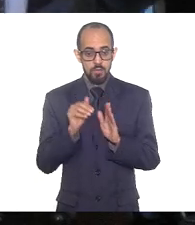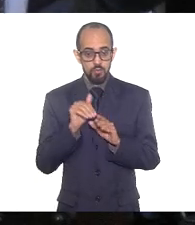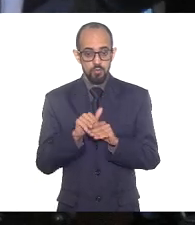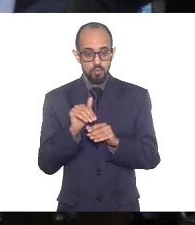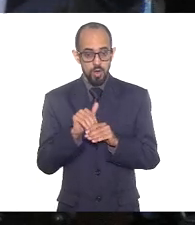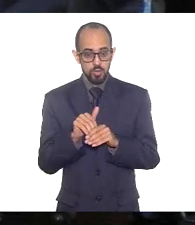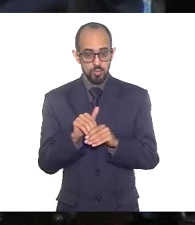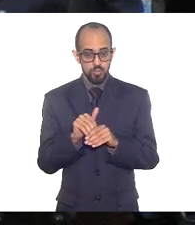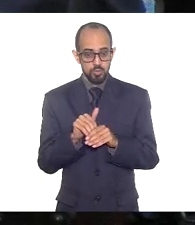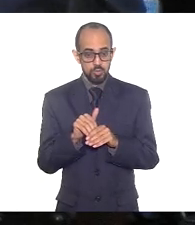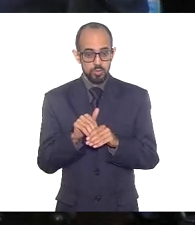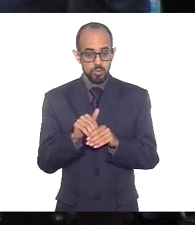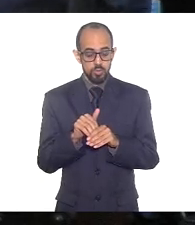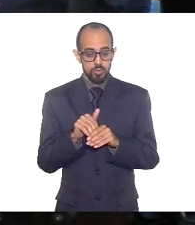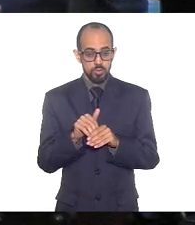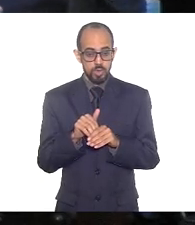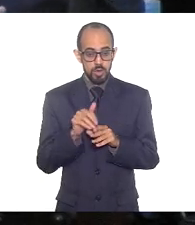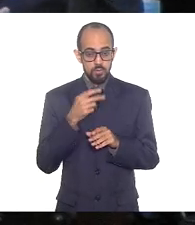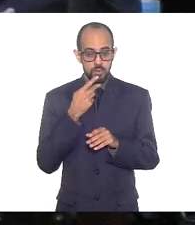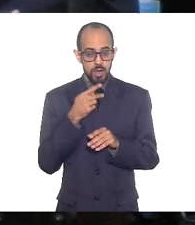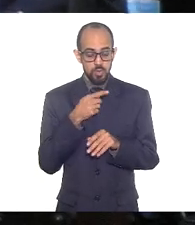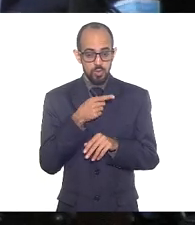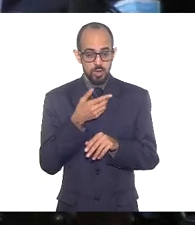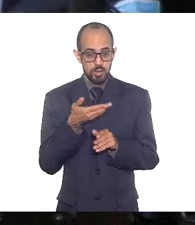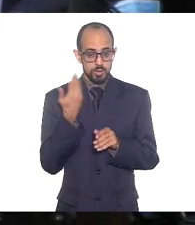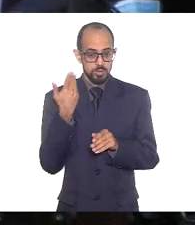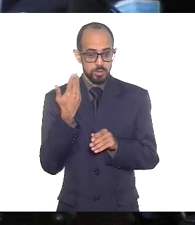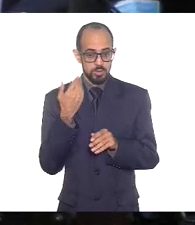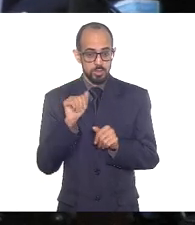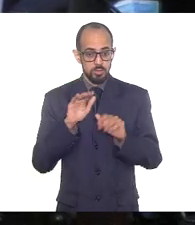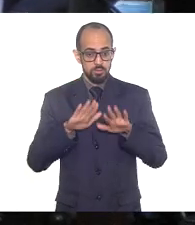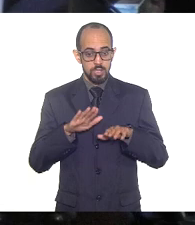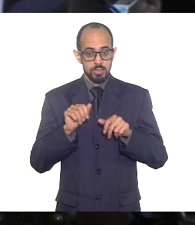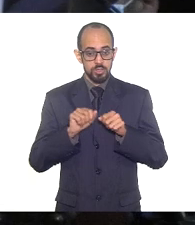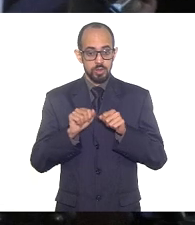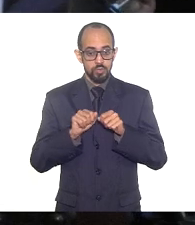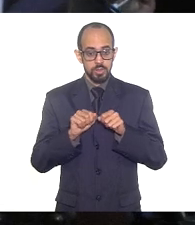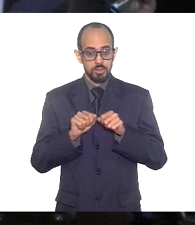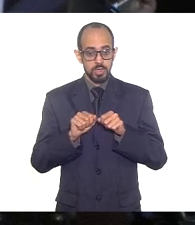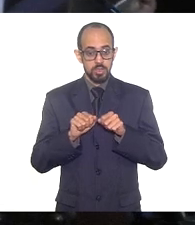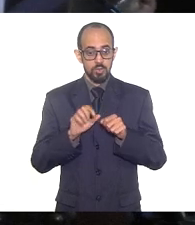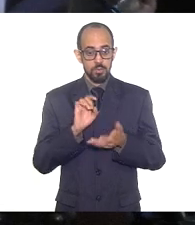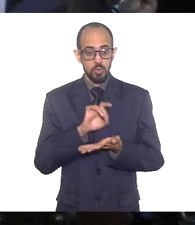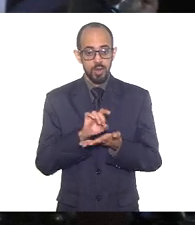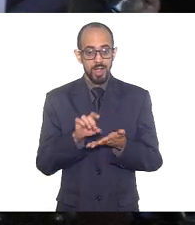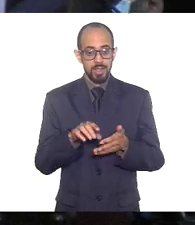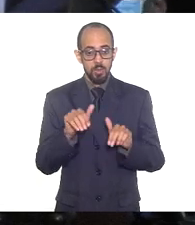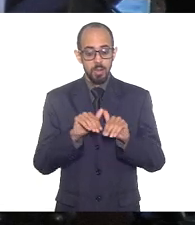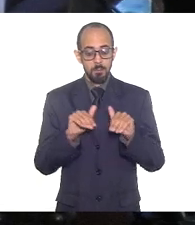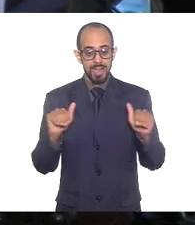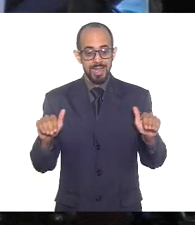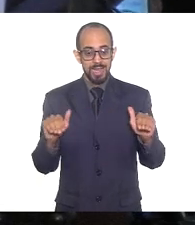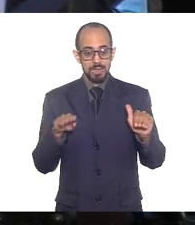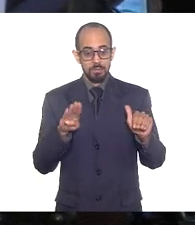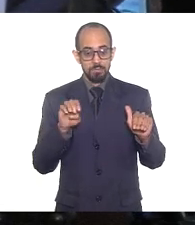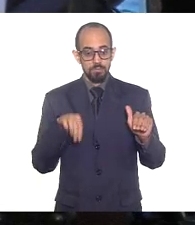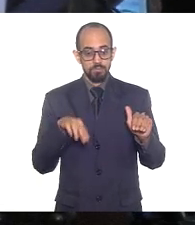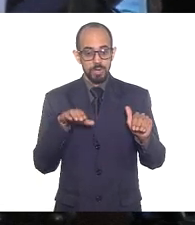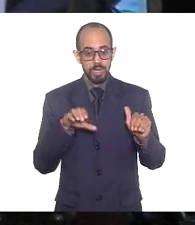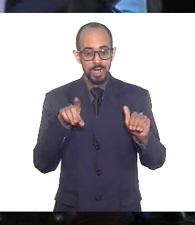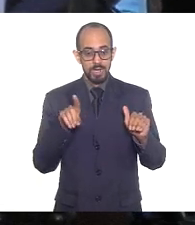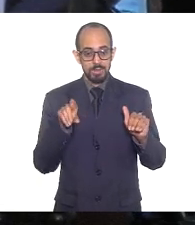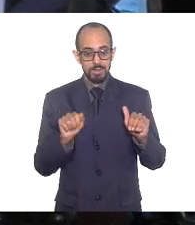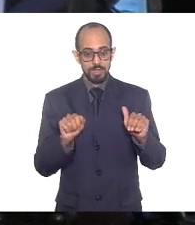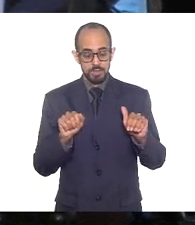eu entendi isso na fala dele nós estamos fazendo caminhamento pela pancada deputado Ah tá do Anderson